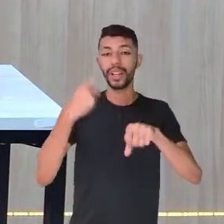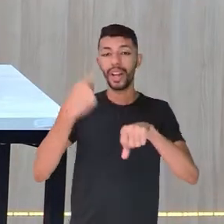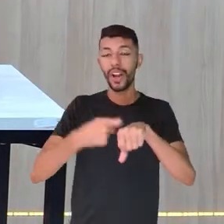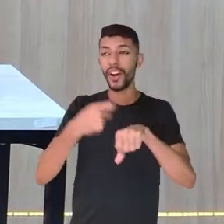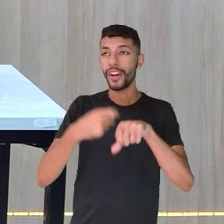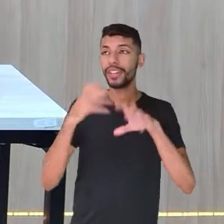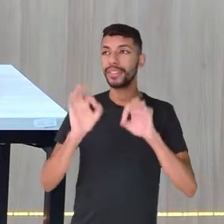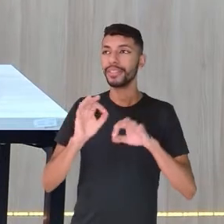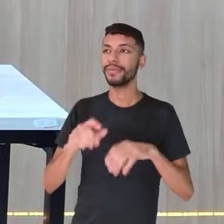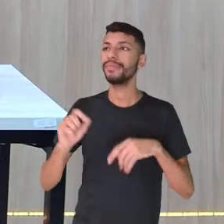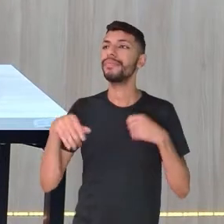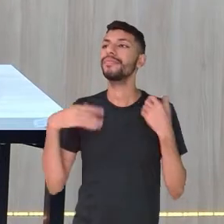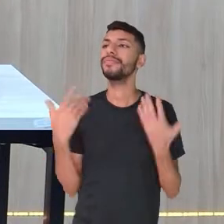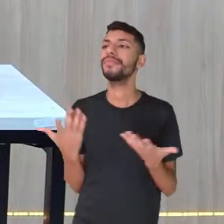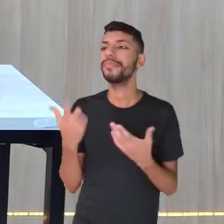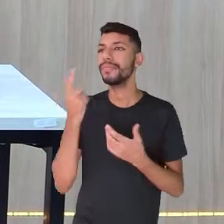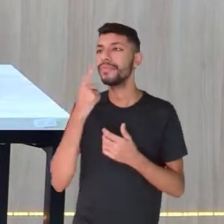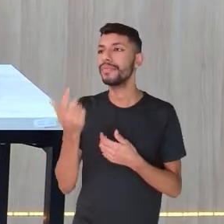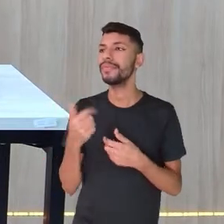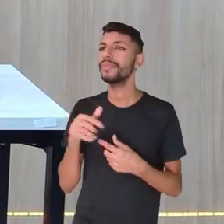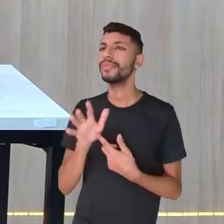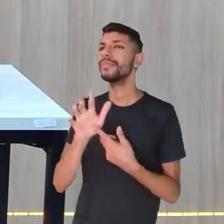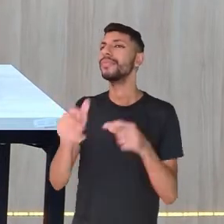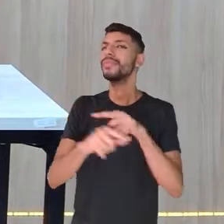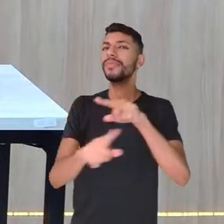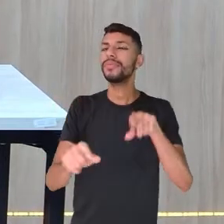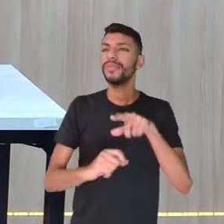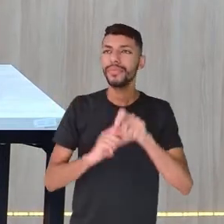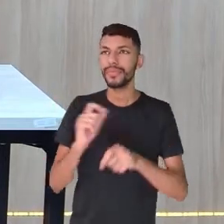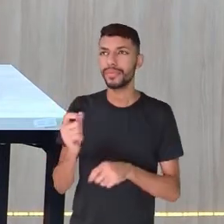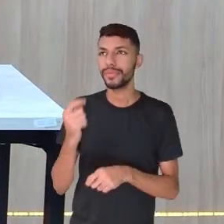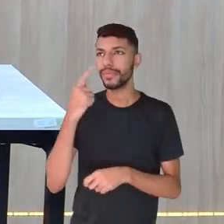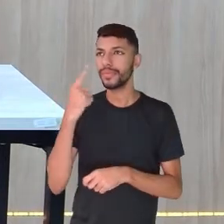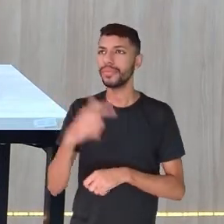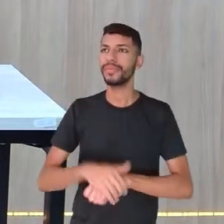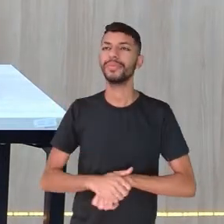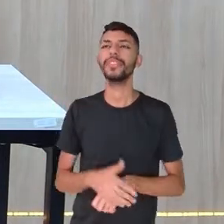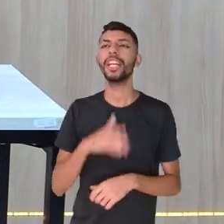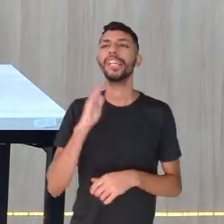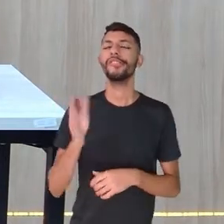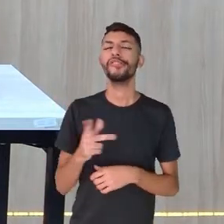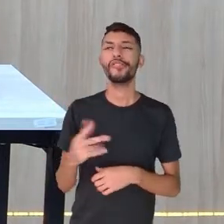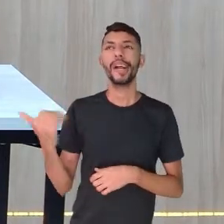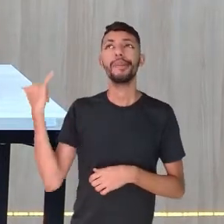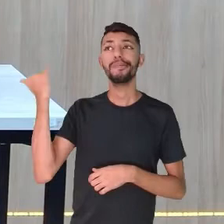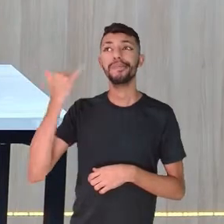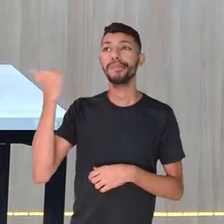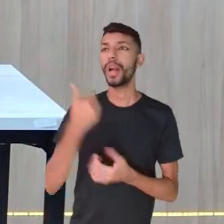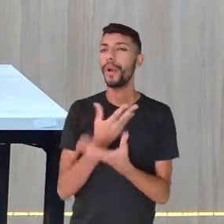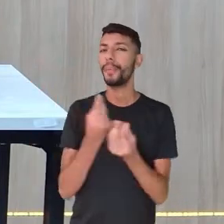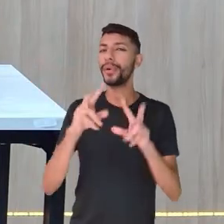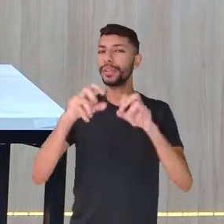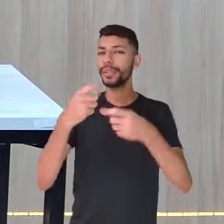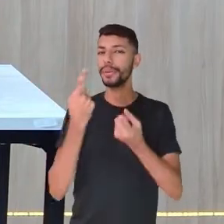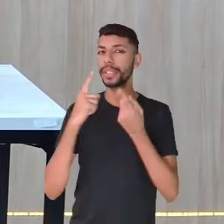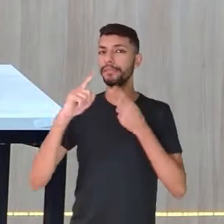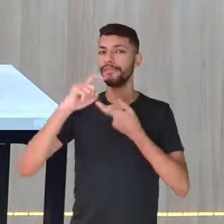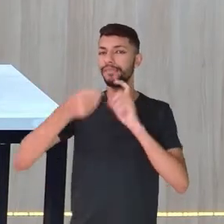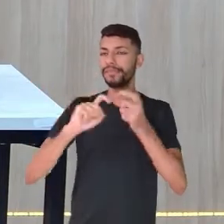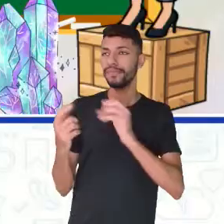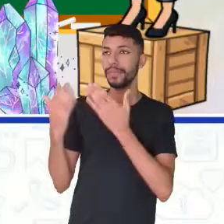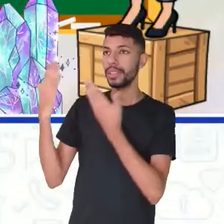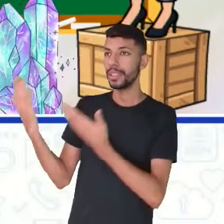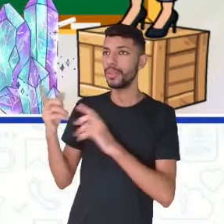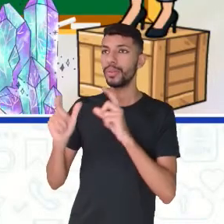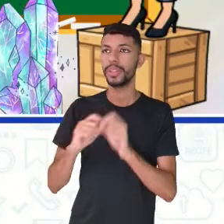né, aí veja o que eu trouxe para vocês. Eu já ouvi bastante essa discussão. Uma pessoa diz, não